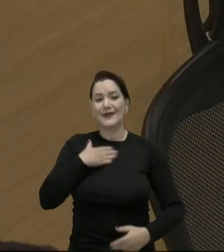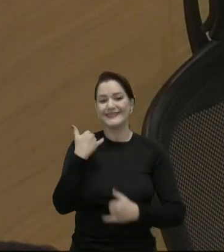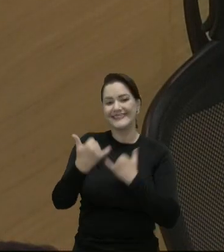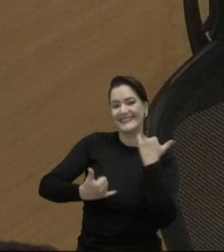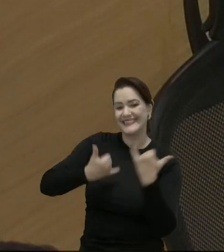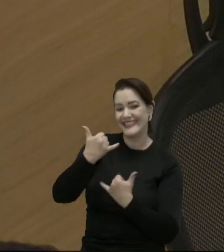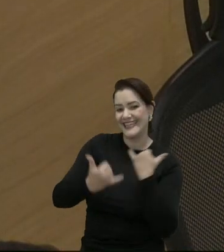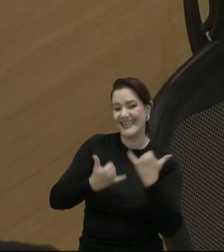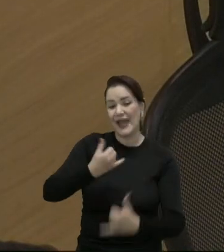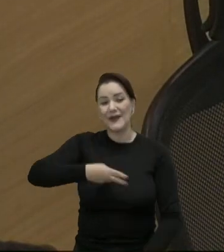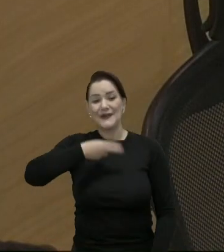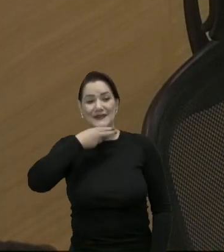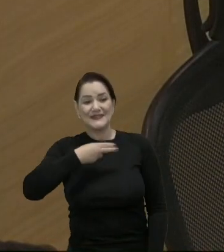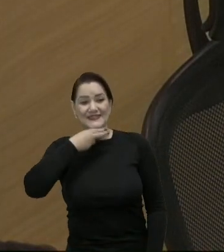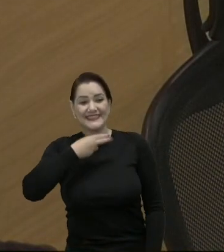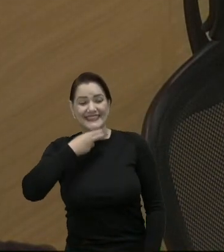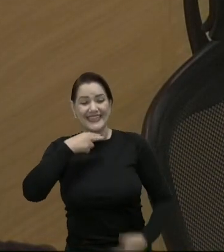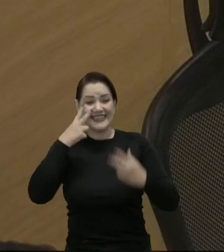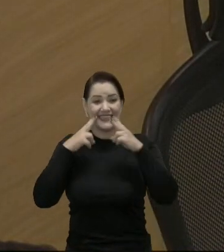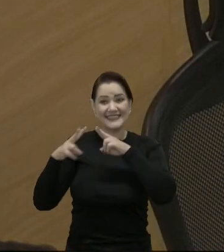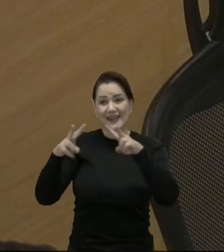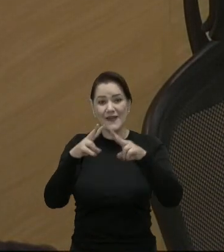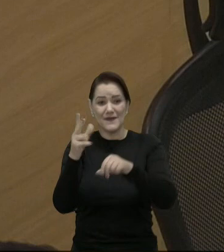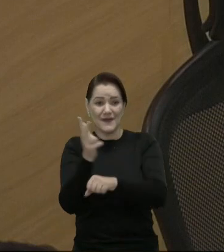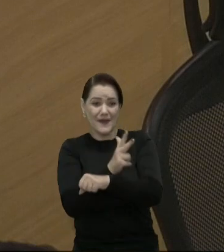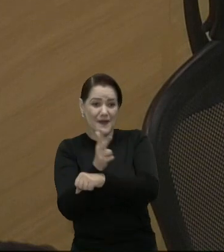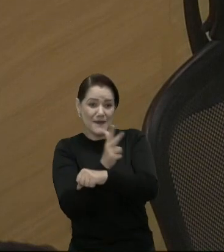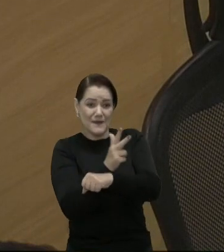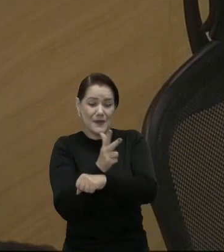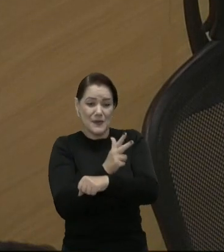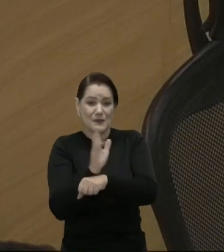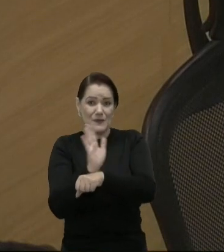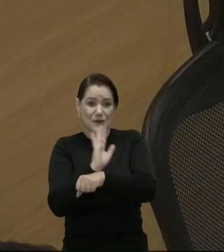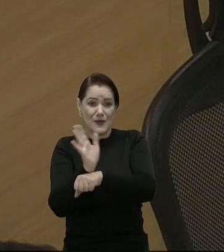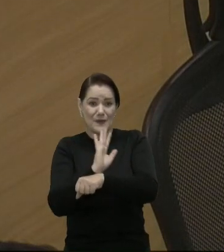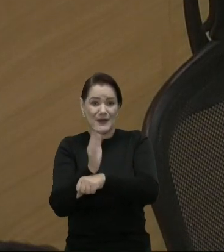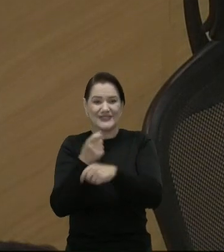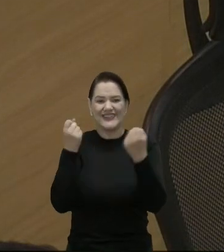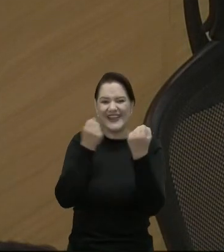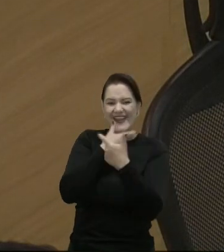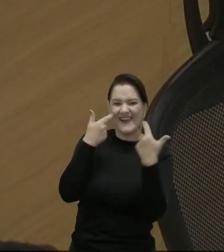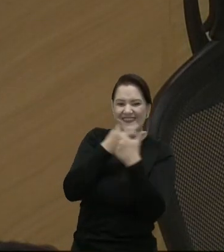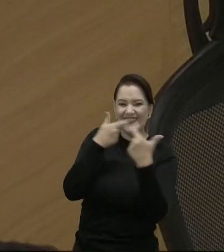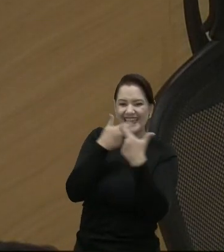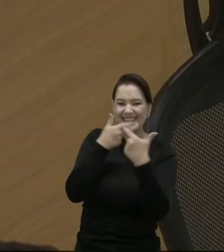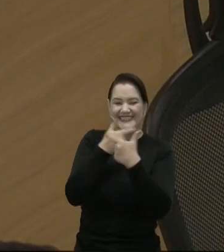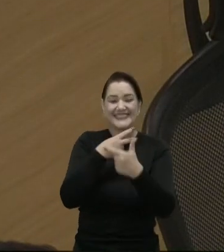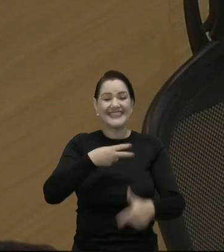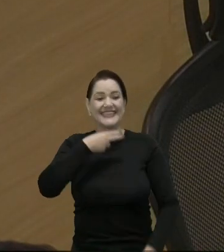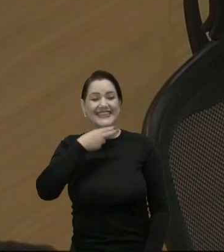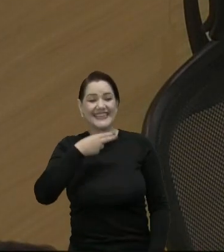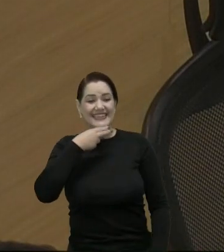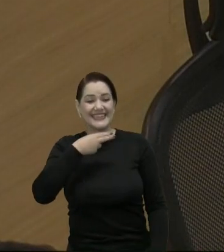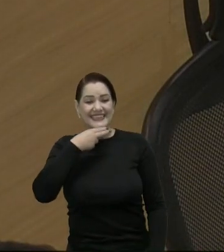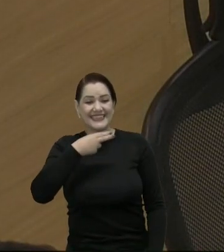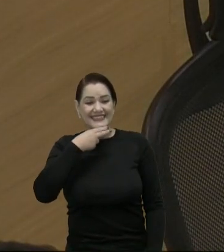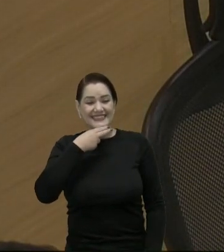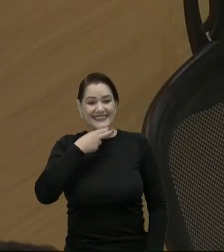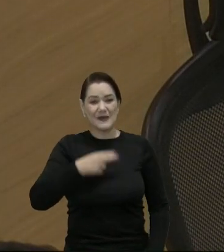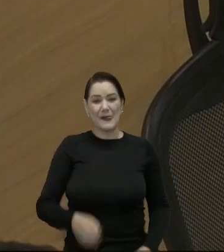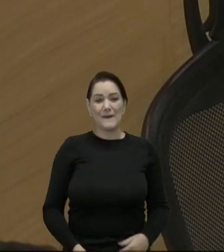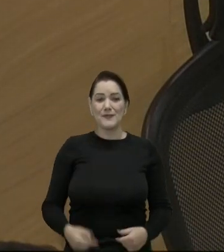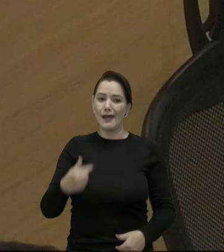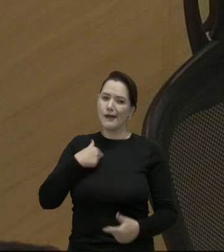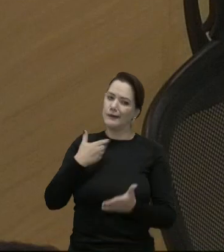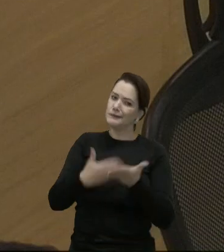com os netos e assistir filmes de comédia. Os netos tá no plural, então eu estou perdendo porque eu só